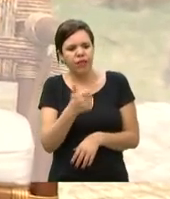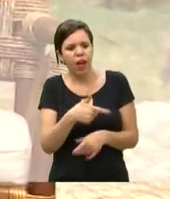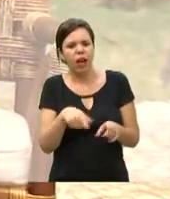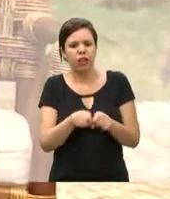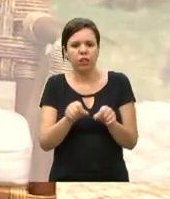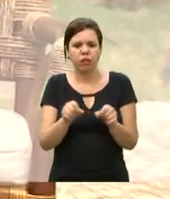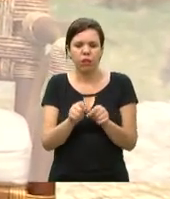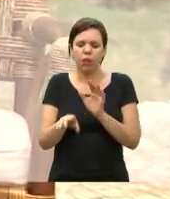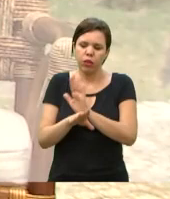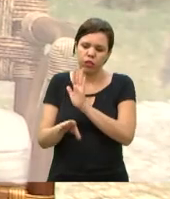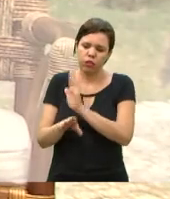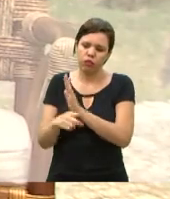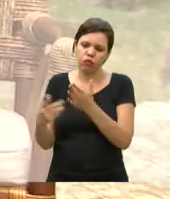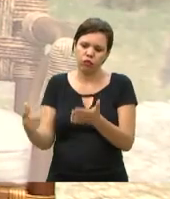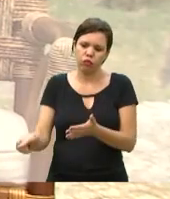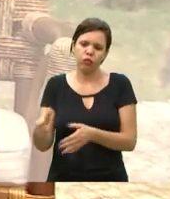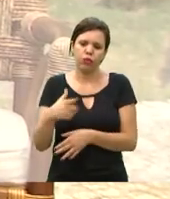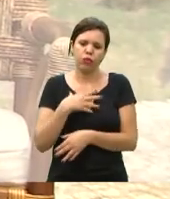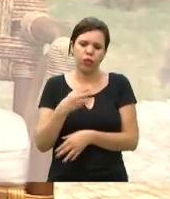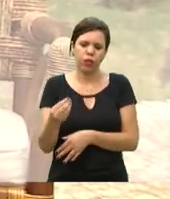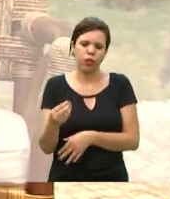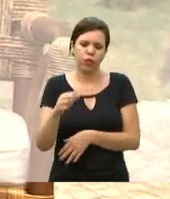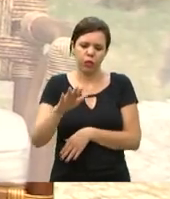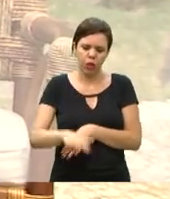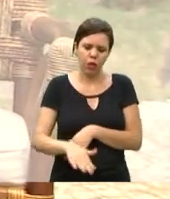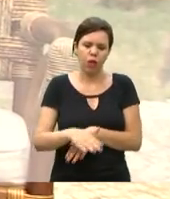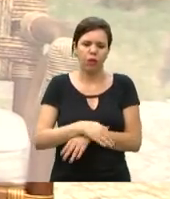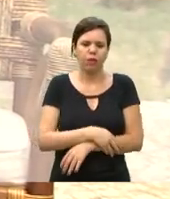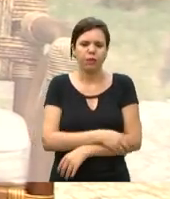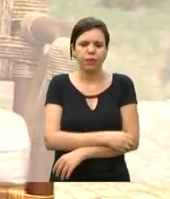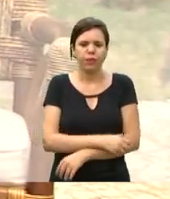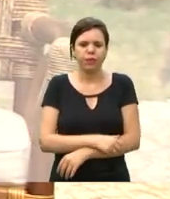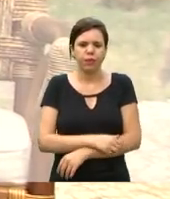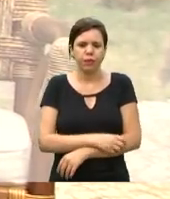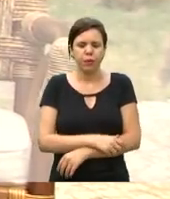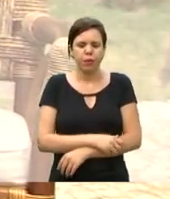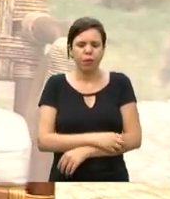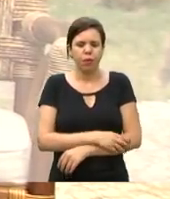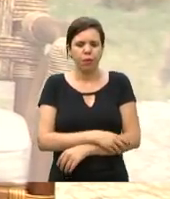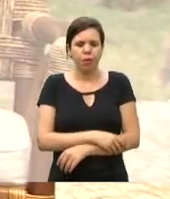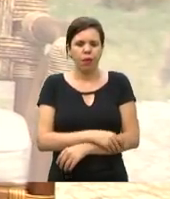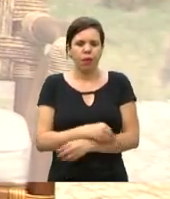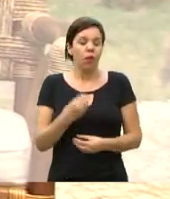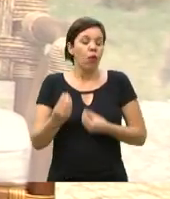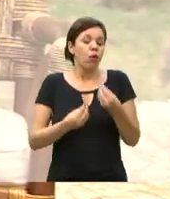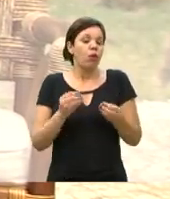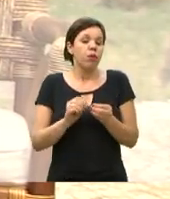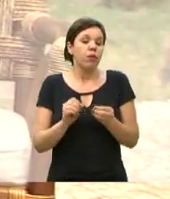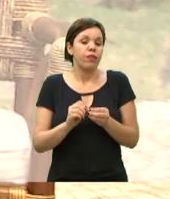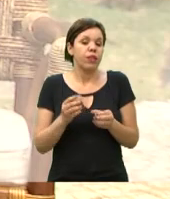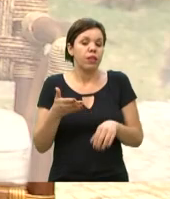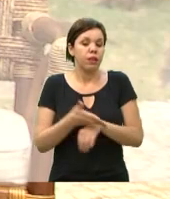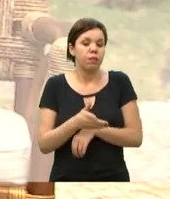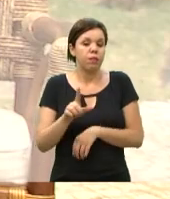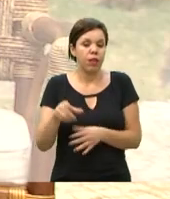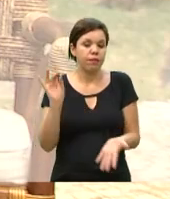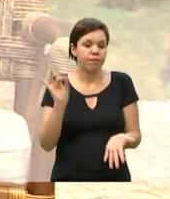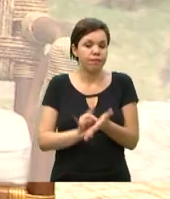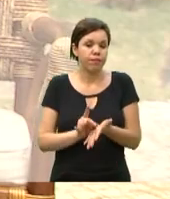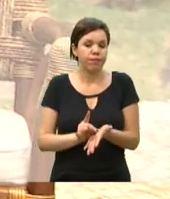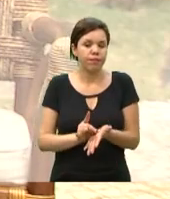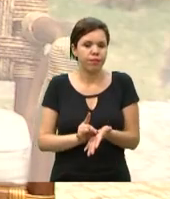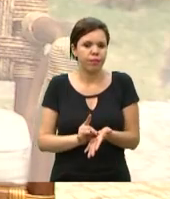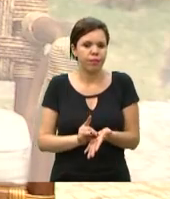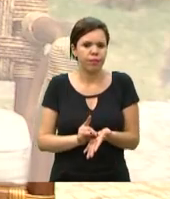podendo ajudar o que tem um filho menor. Não é mais. Como fazer parte,